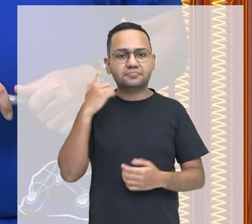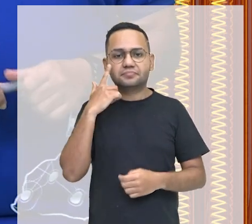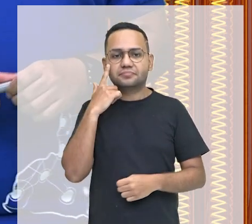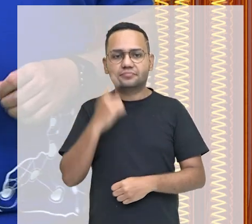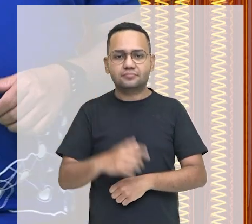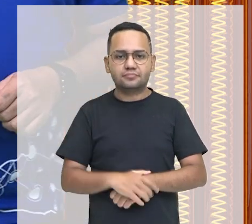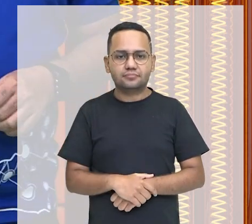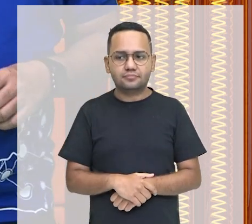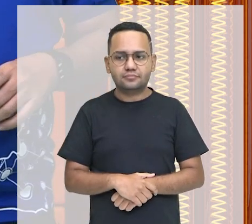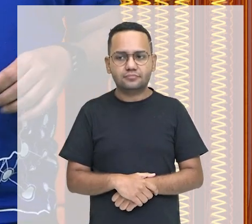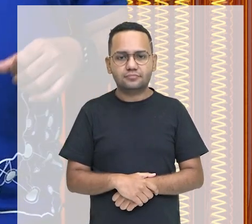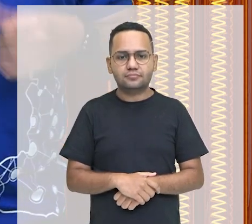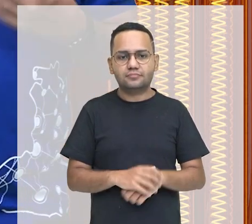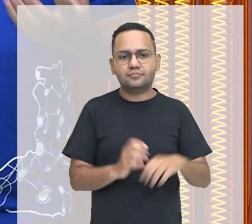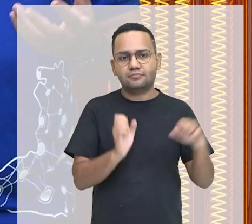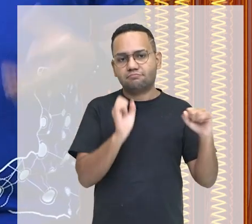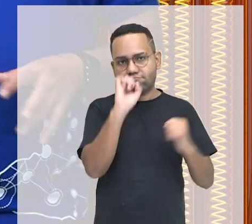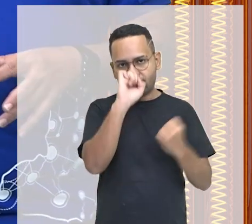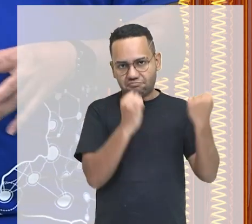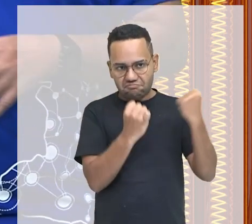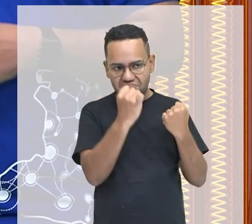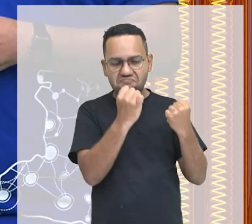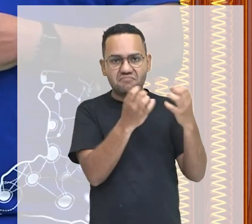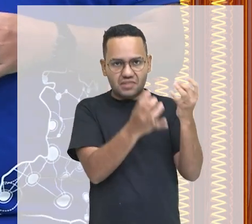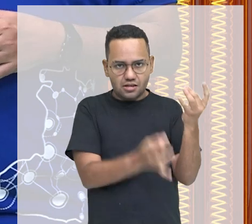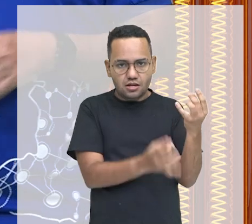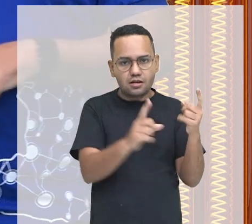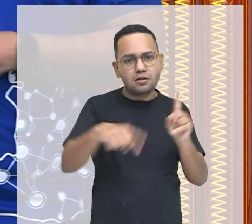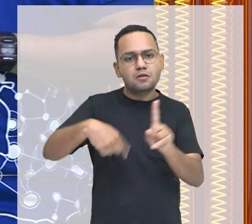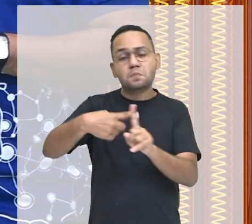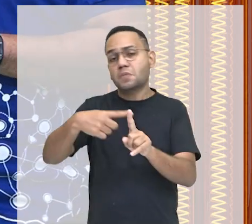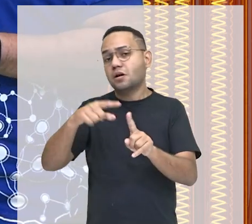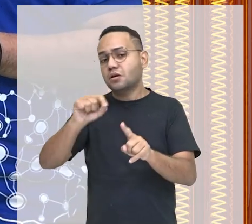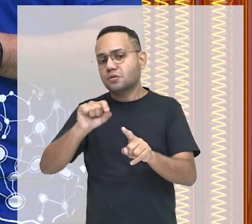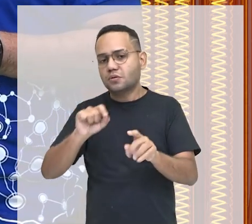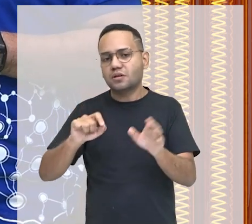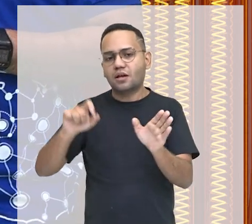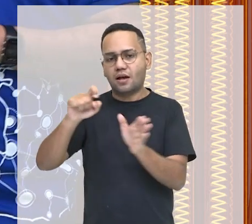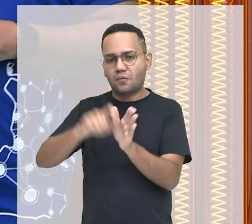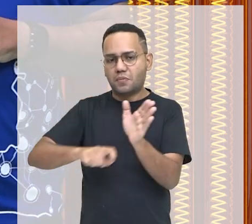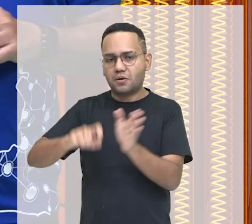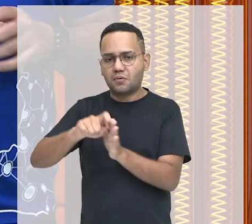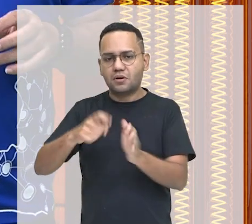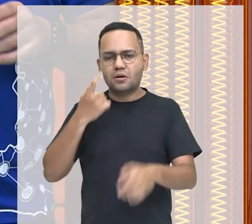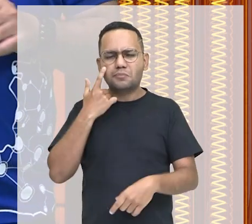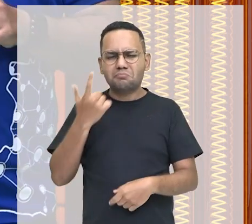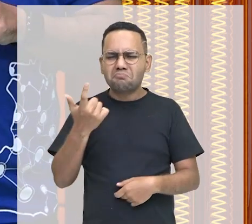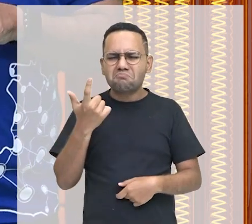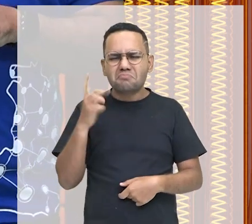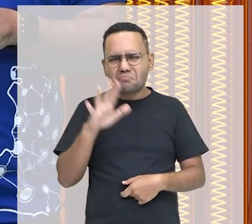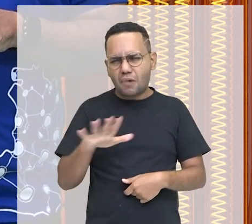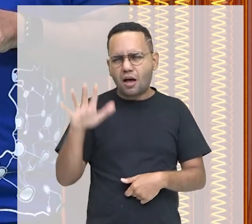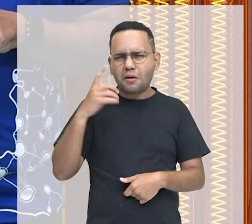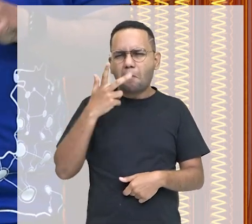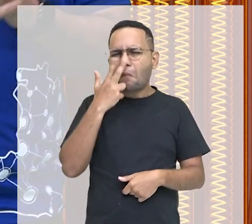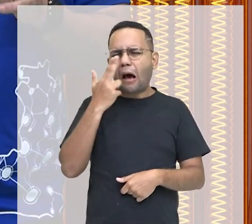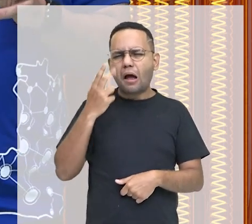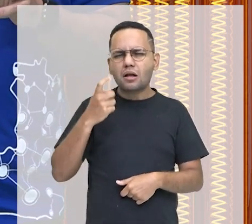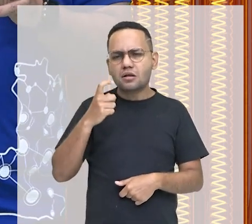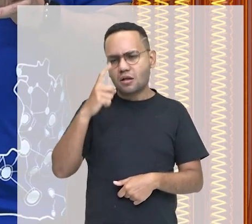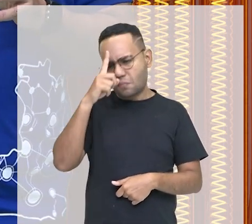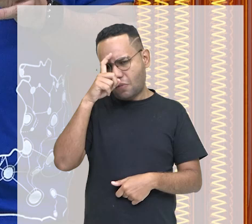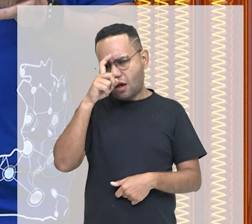sobre industrialização e agropecuária, né? Então nós estamos vendo aqui um camarada que parece um médico e ele está tratando ali a miúde